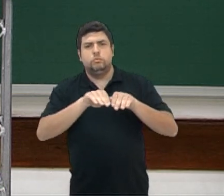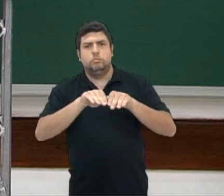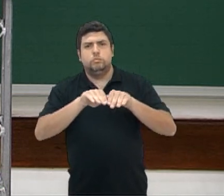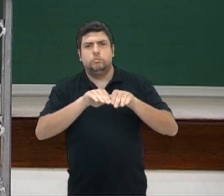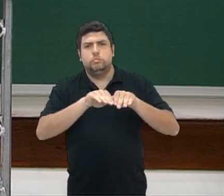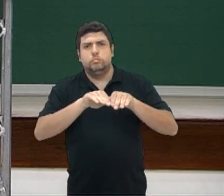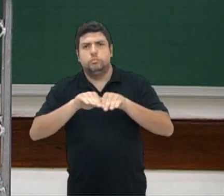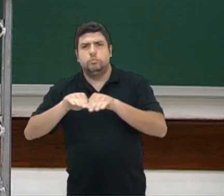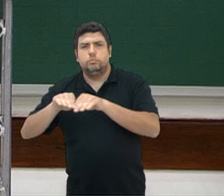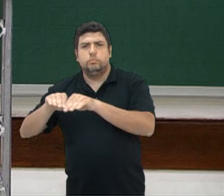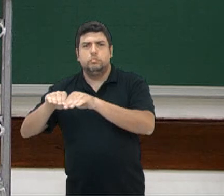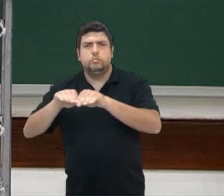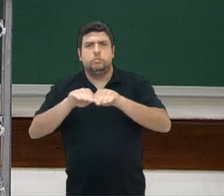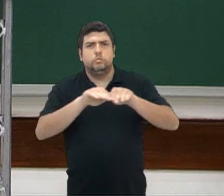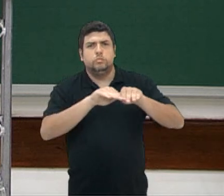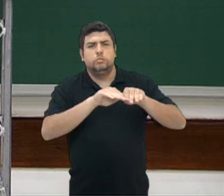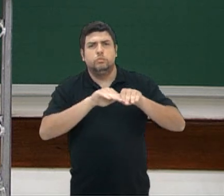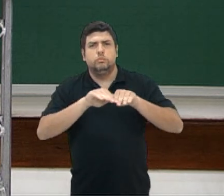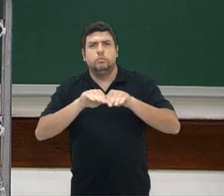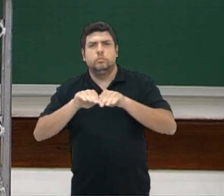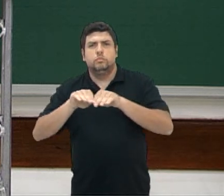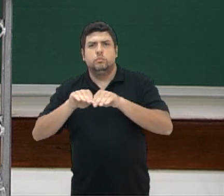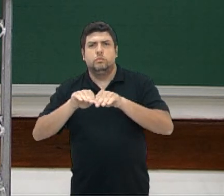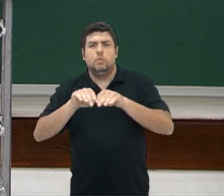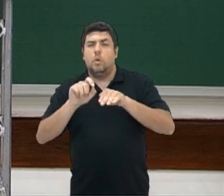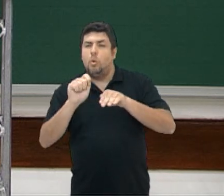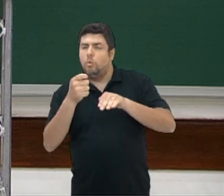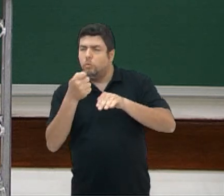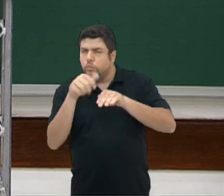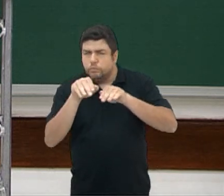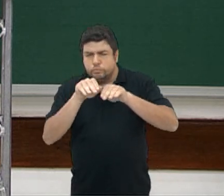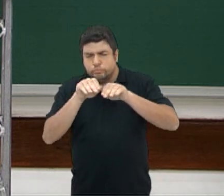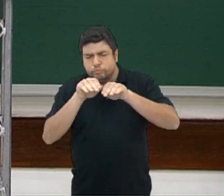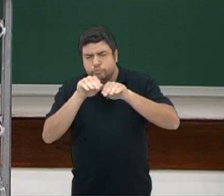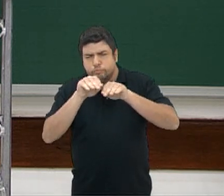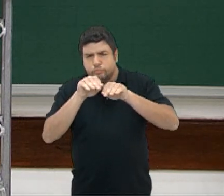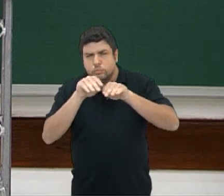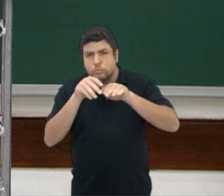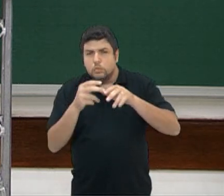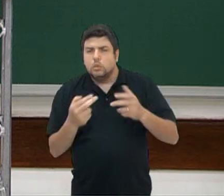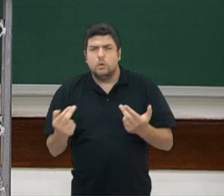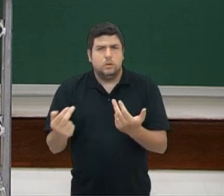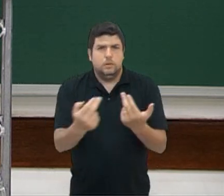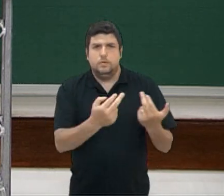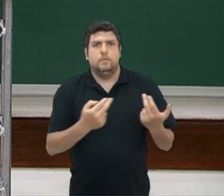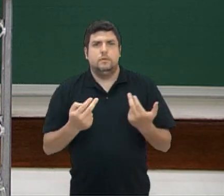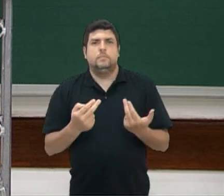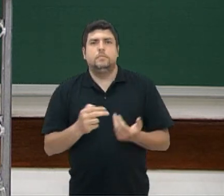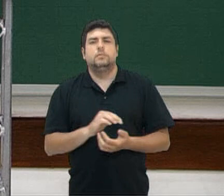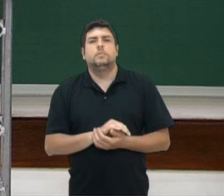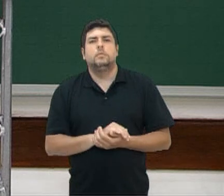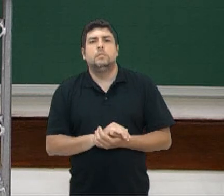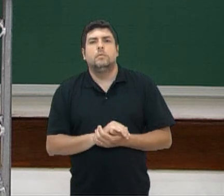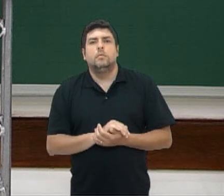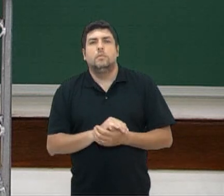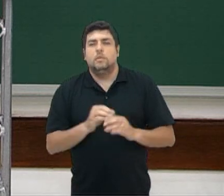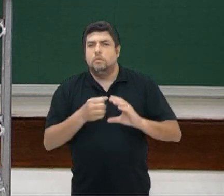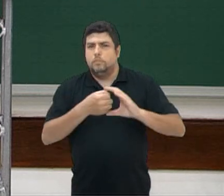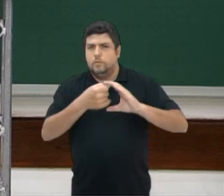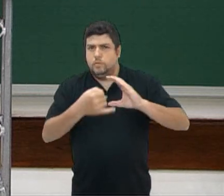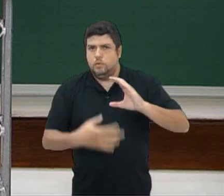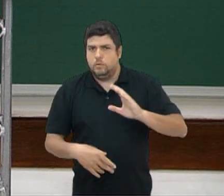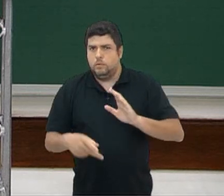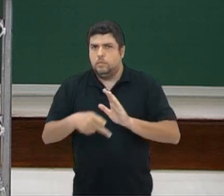objetos ou numa tendência muito próxima da igualdade, ok? Então isso é uma característica que temos ali dentro desse